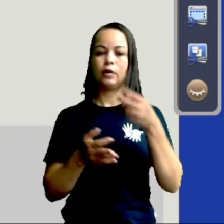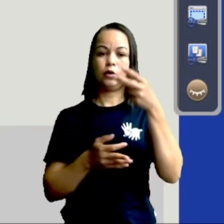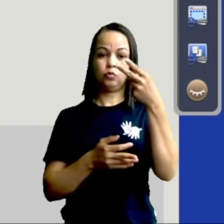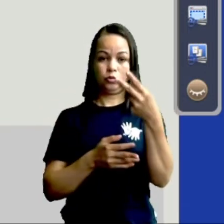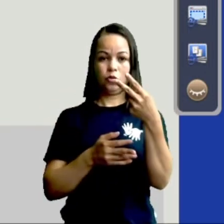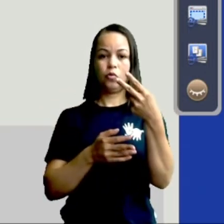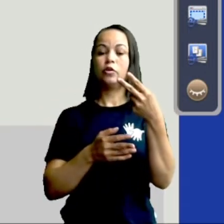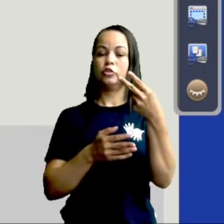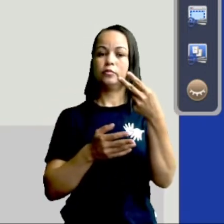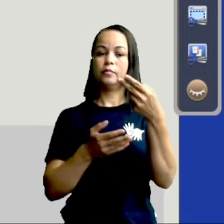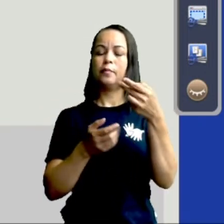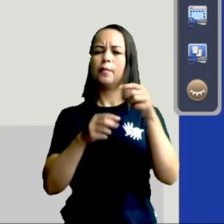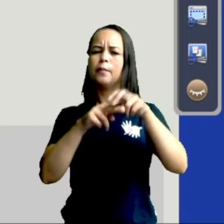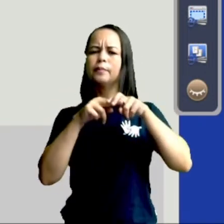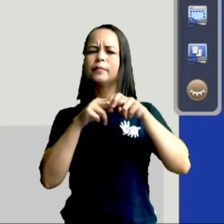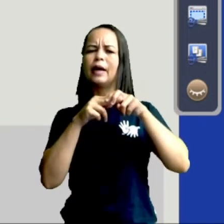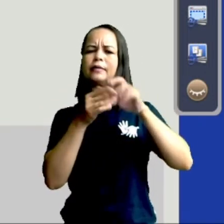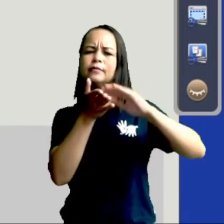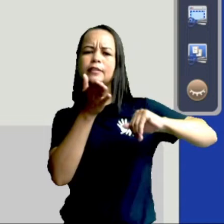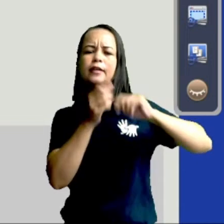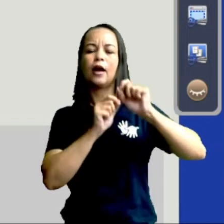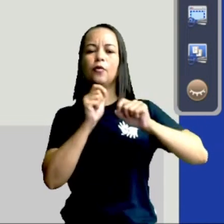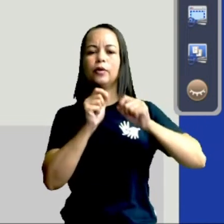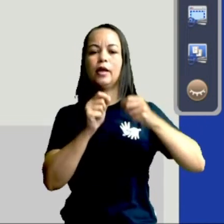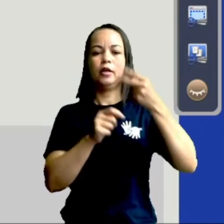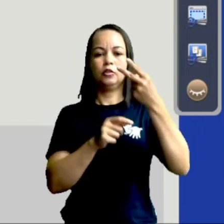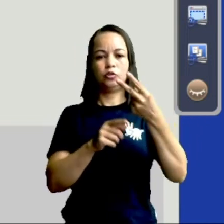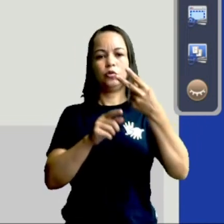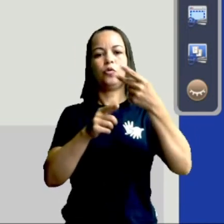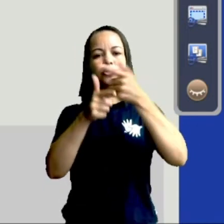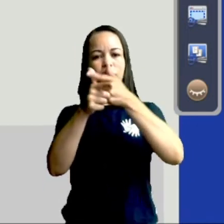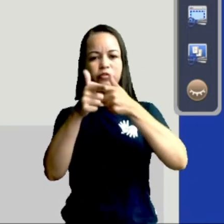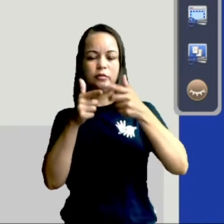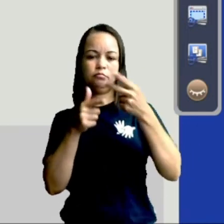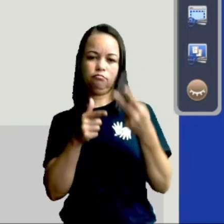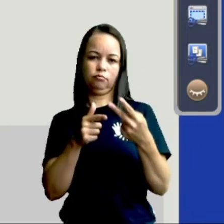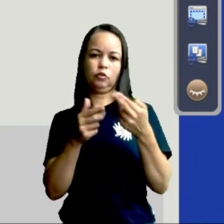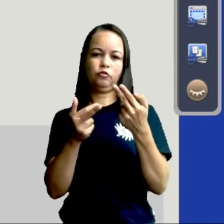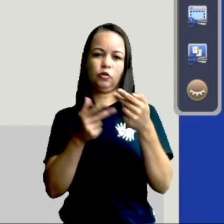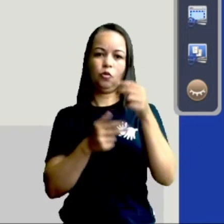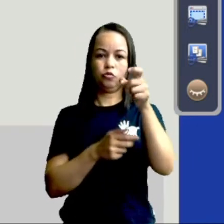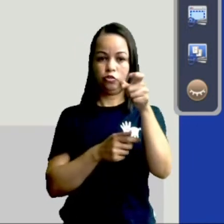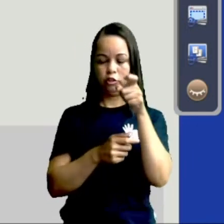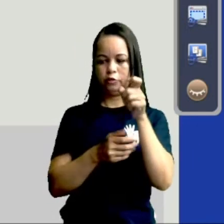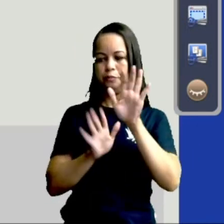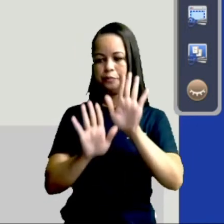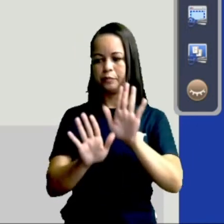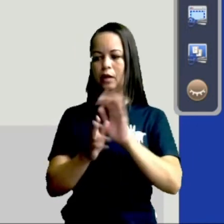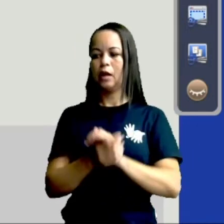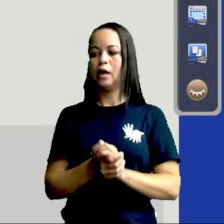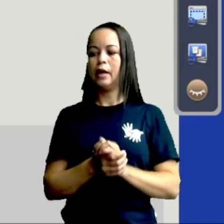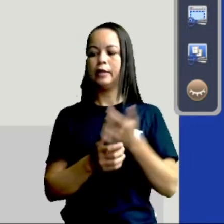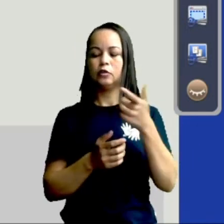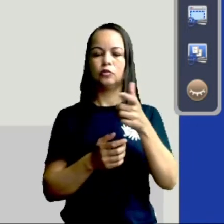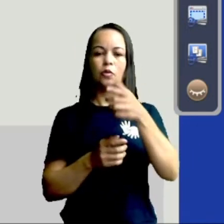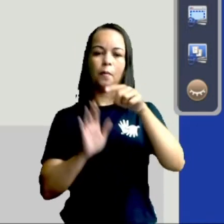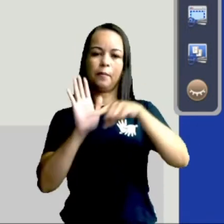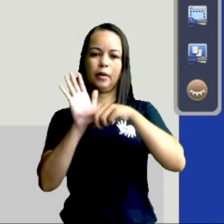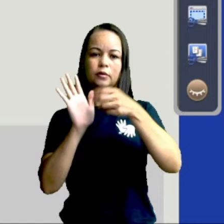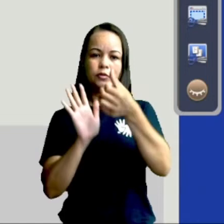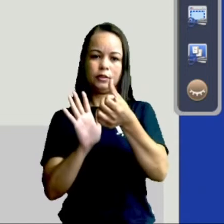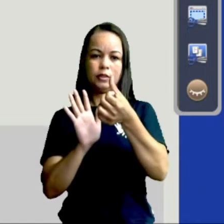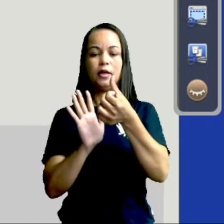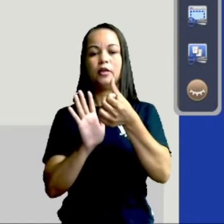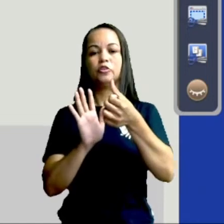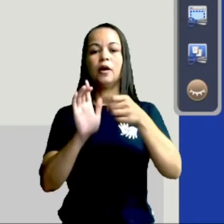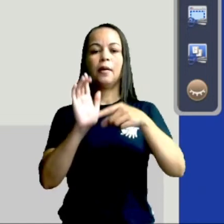divide tudo por 2. O 2 dividido por 2 vai embora, ficou só o x. E do outro lado a mesma coisa, menos 6 dividido por 2